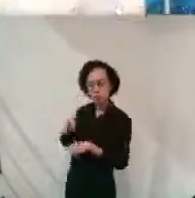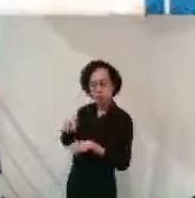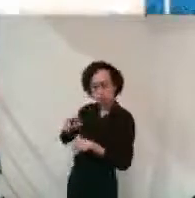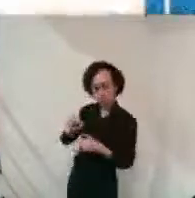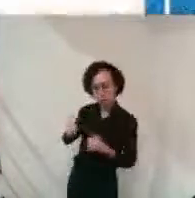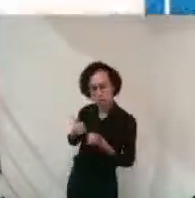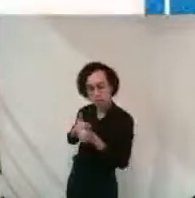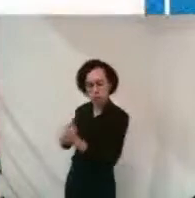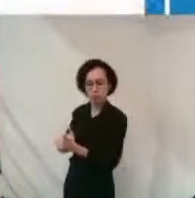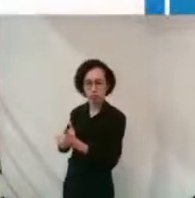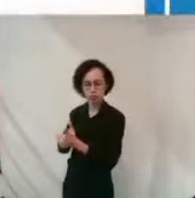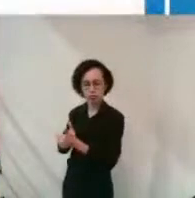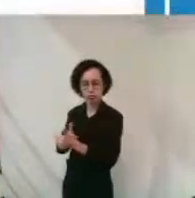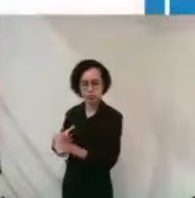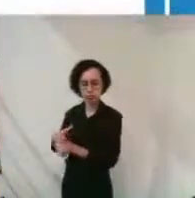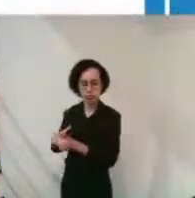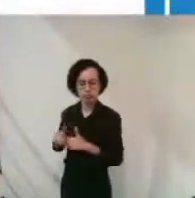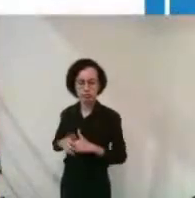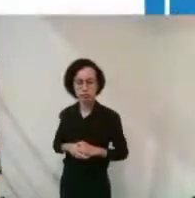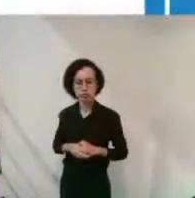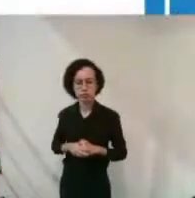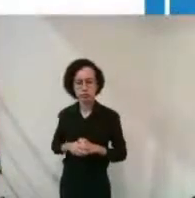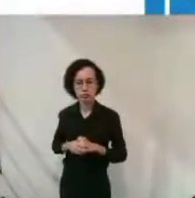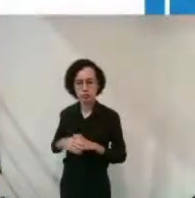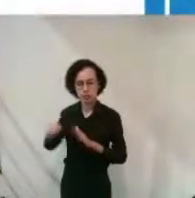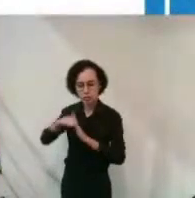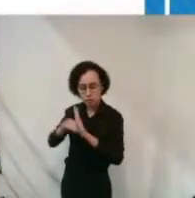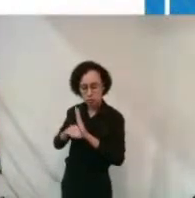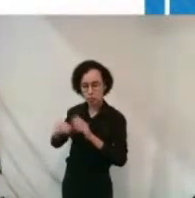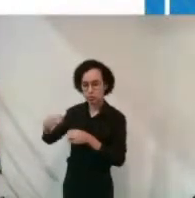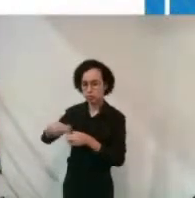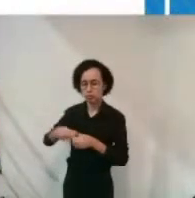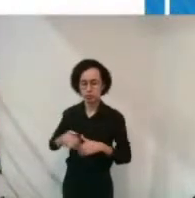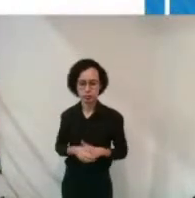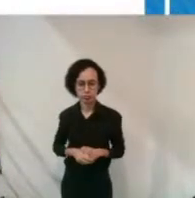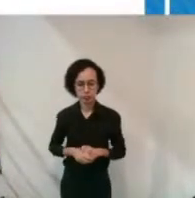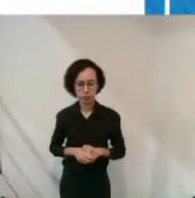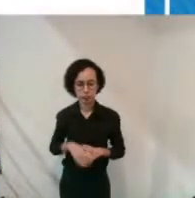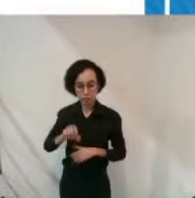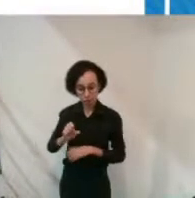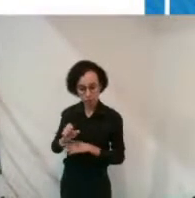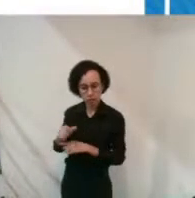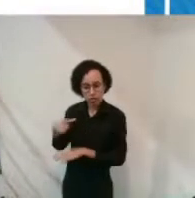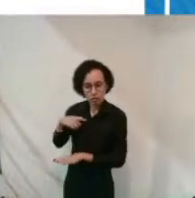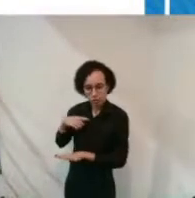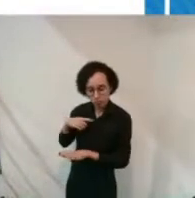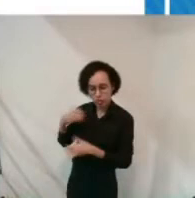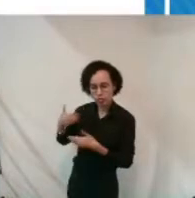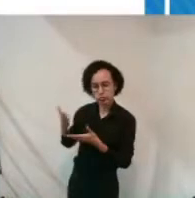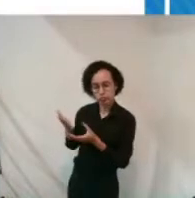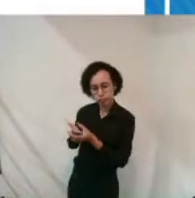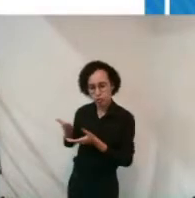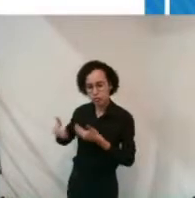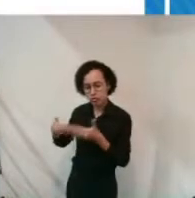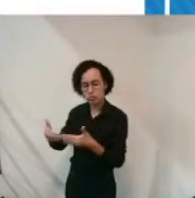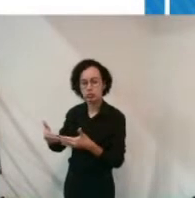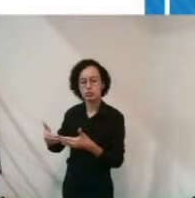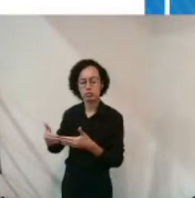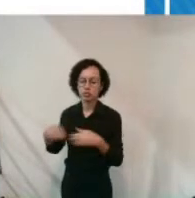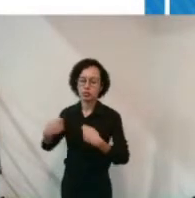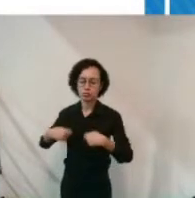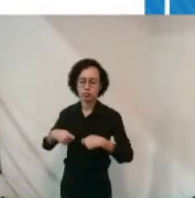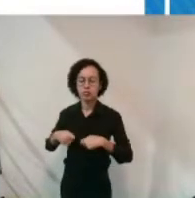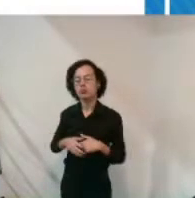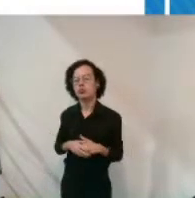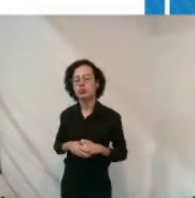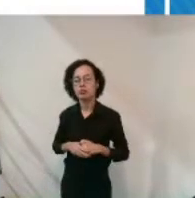acompanhe a existência e a efetiva implantação desse plano municipal. Se a resposta for sim, se já tiver um procedimento, o colega deve... A